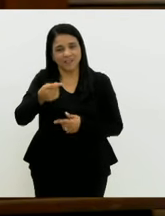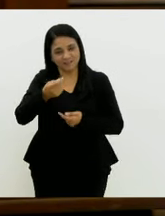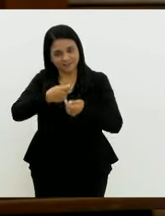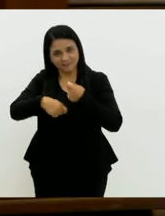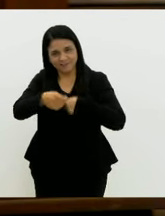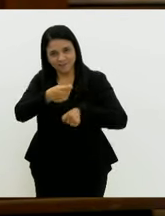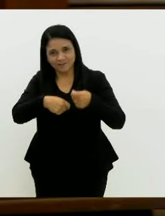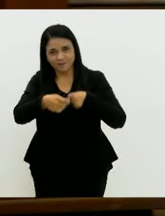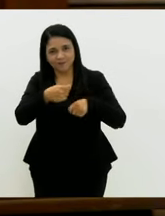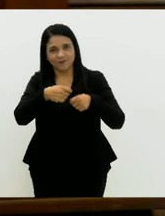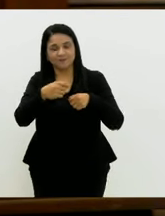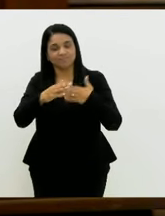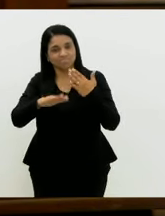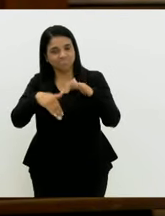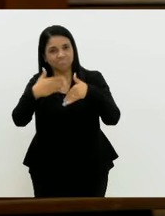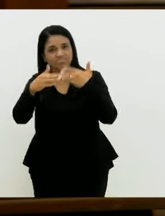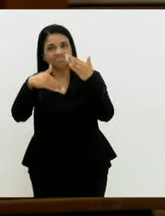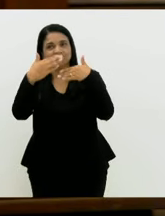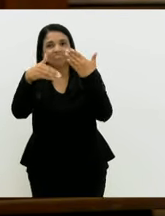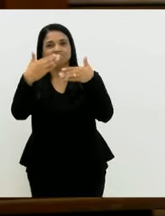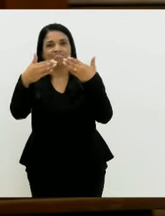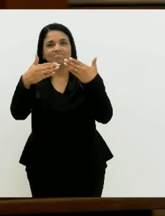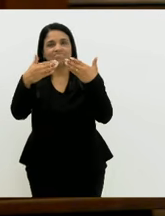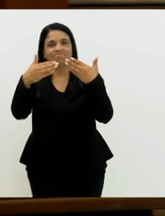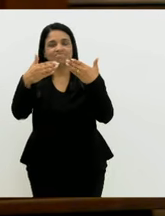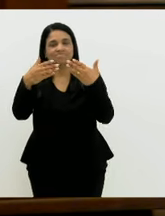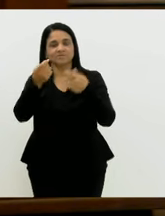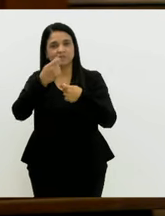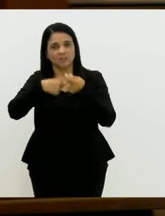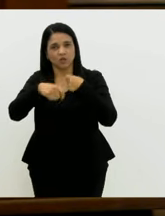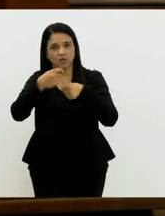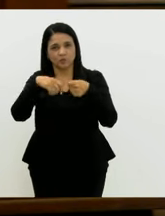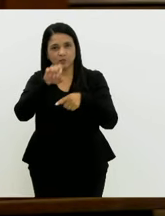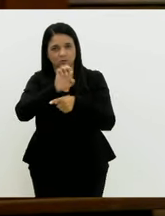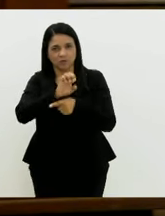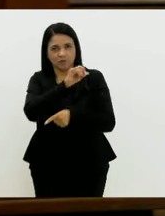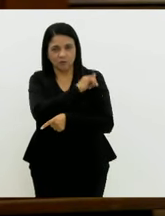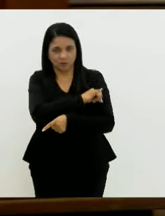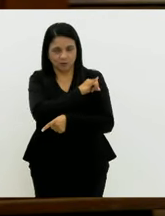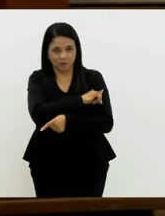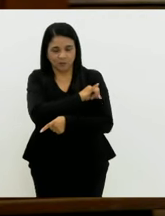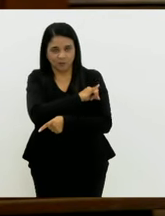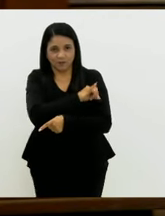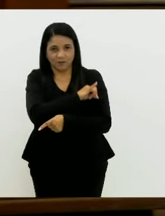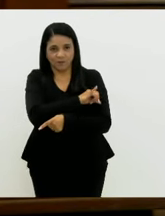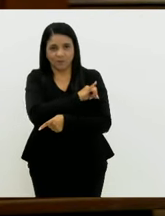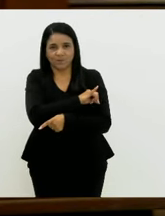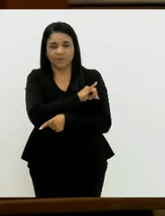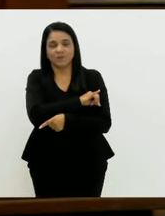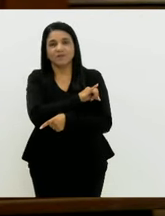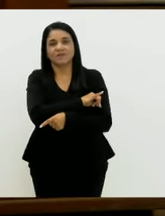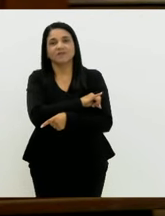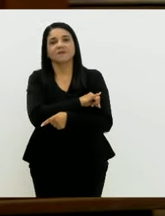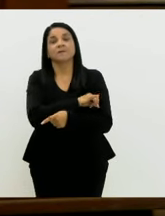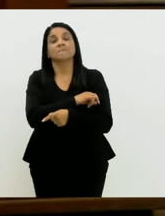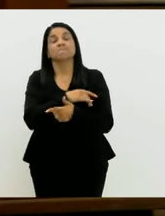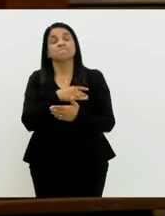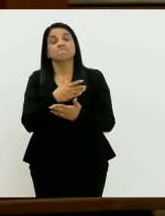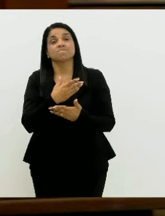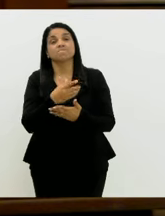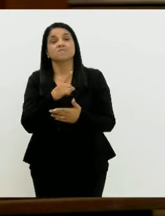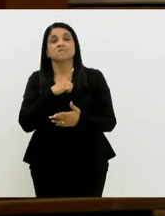e um crescimento da economia no estado do Rio de Janeiro. Crescimento esse que